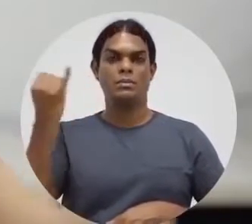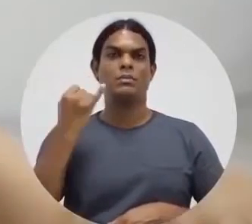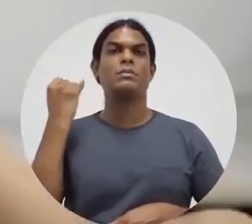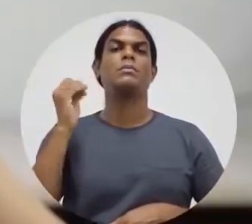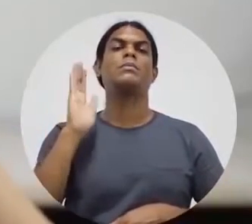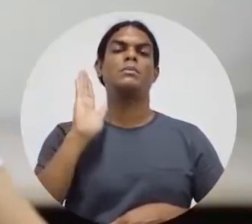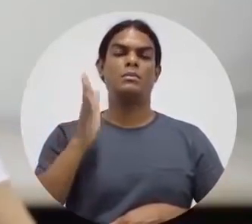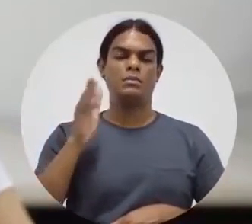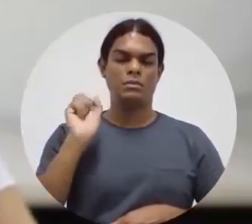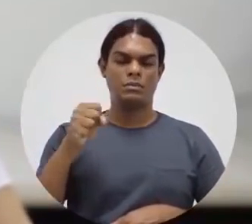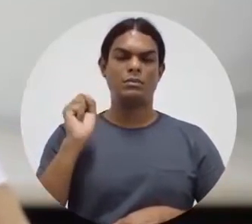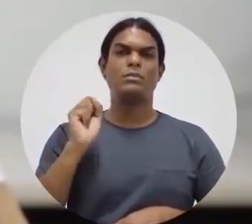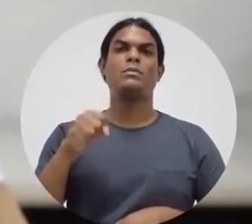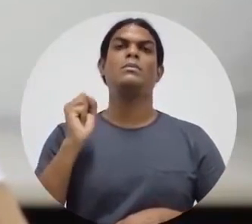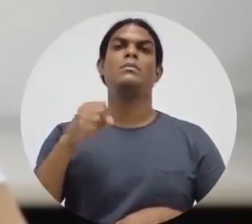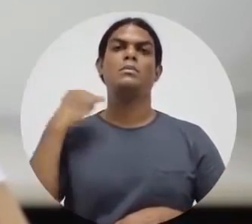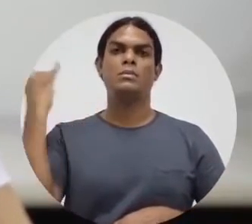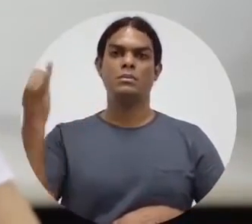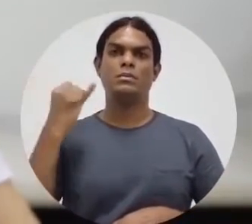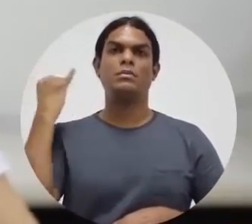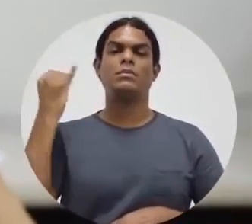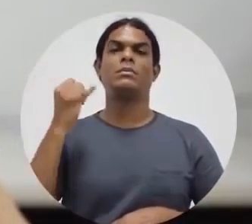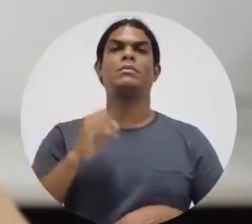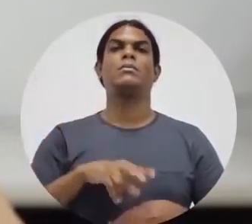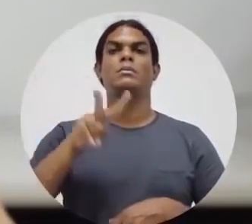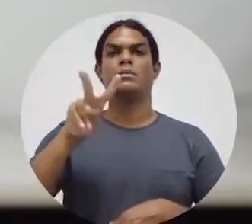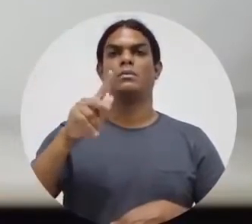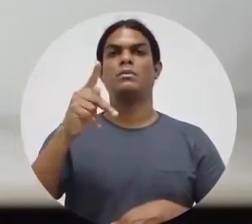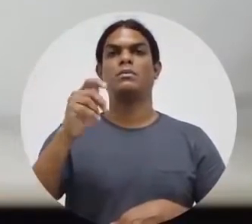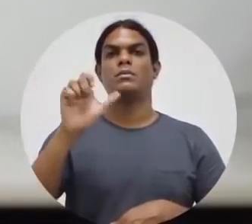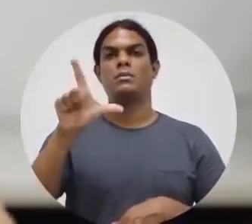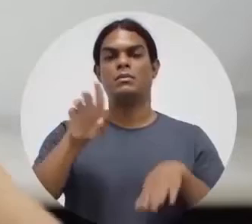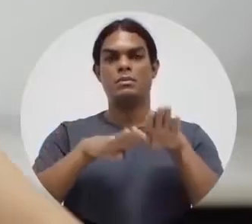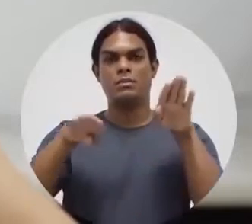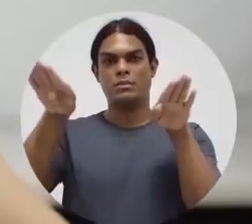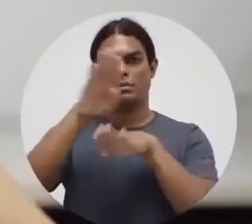Sim. É importante entender qual é o VPL. VPL maior que 0 é